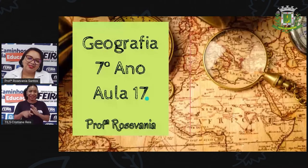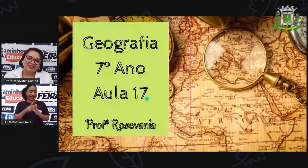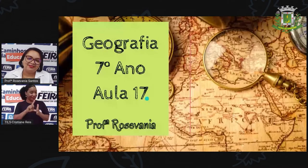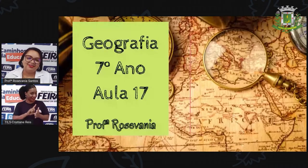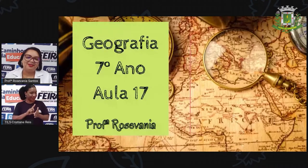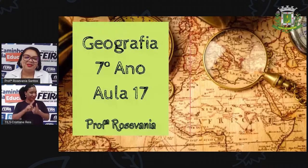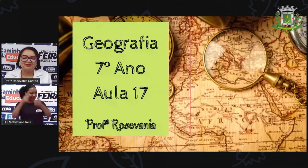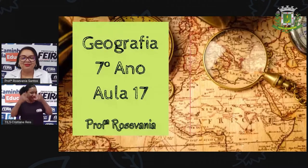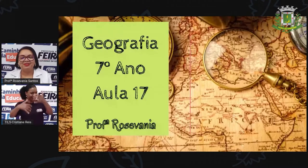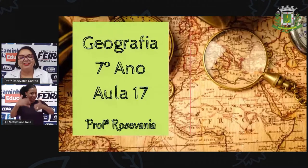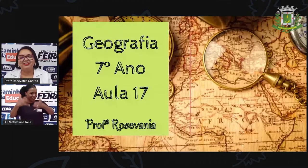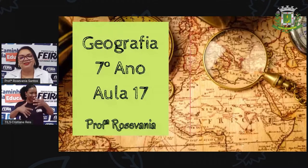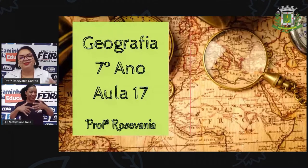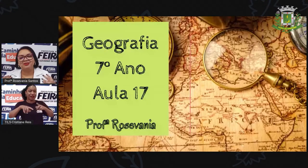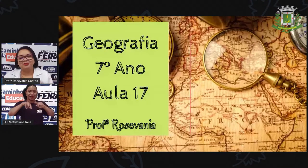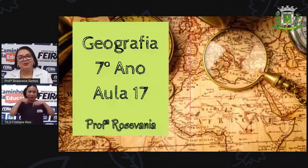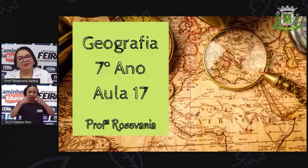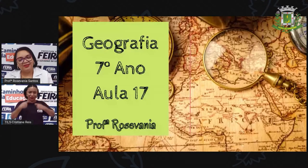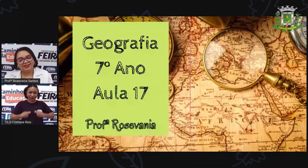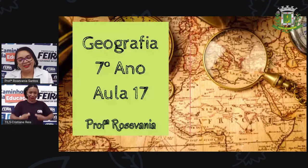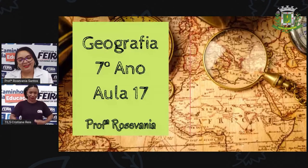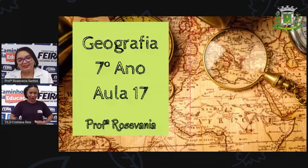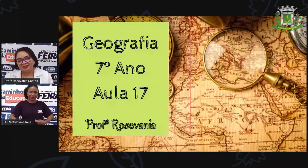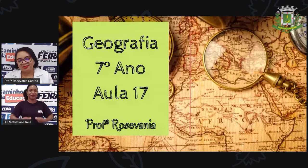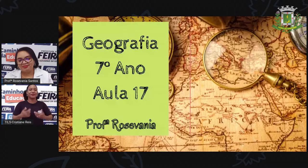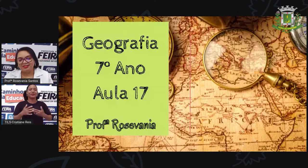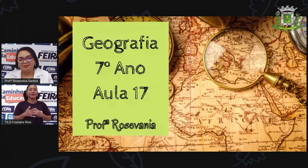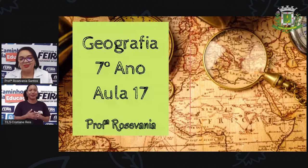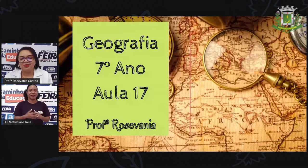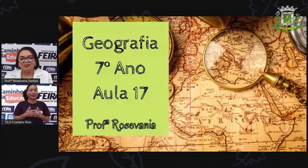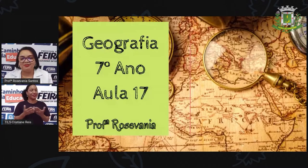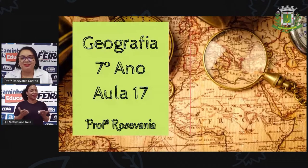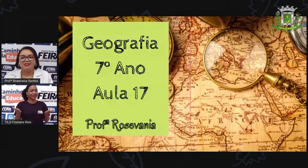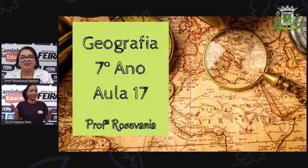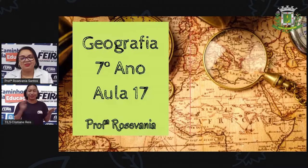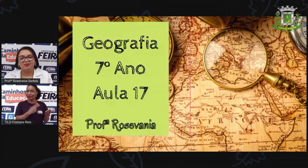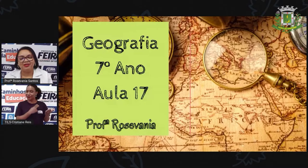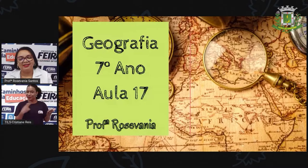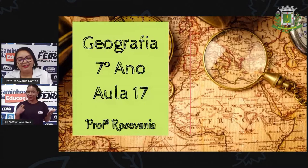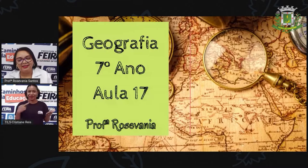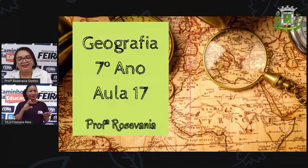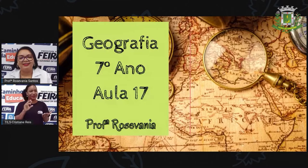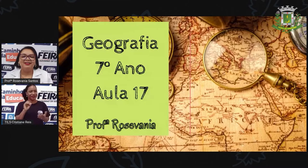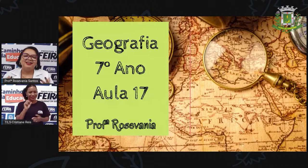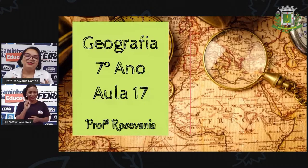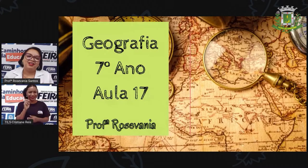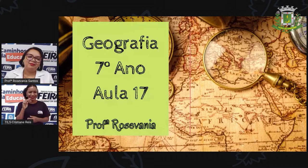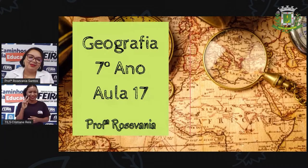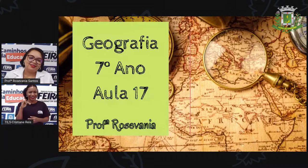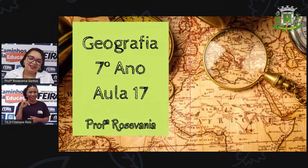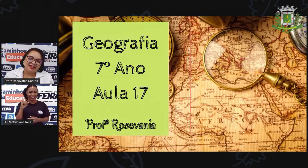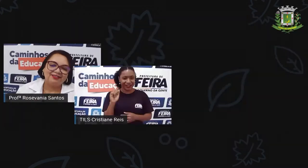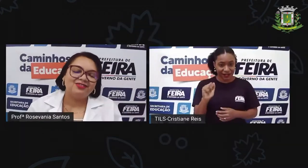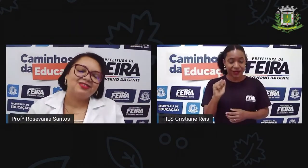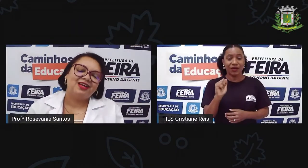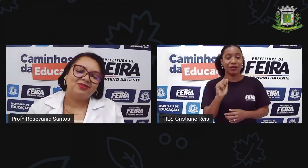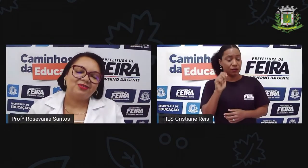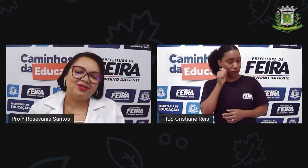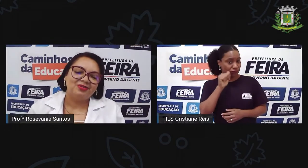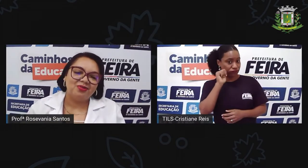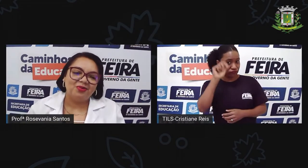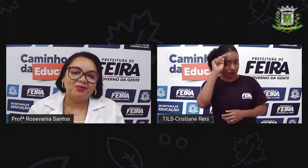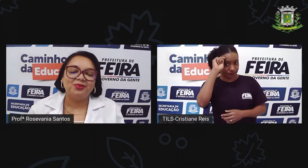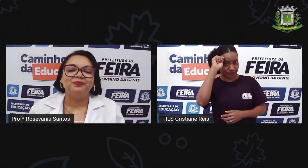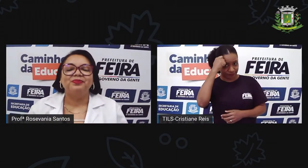eu me autodescrever mais uma vez, eu sou, né, como já falei, meu nome é Rosivânia, eu sou uma mulher negra, de cabelos negros na